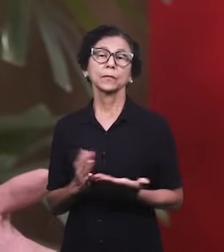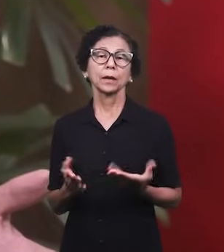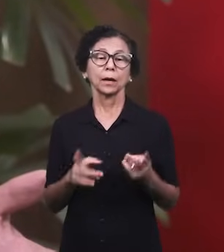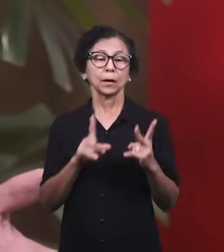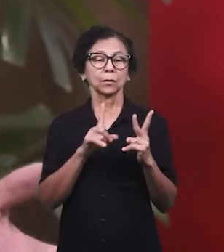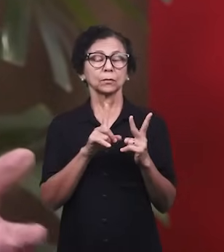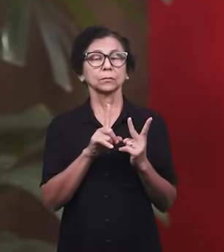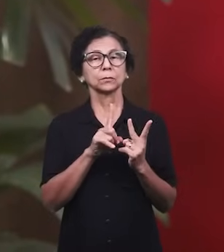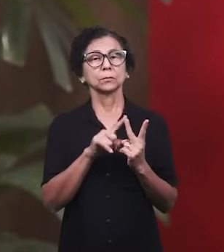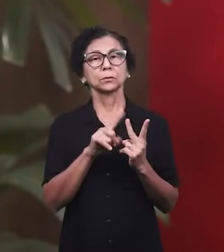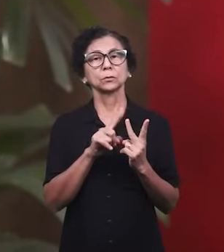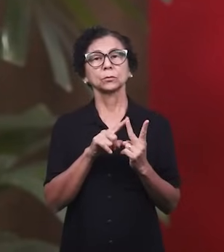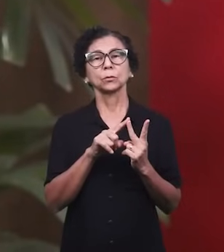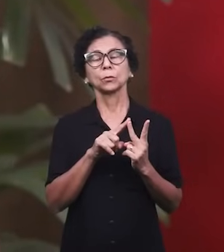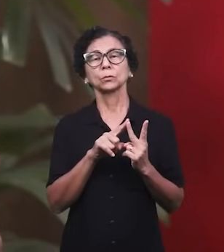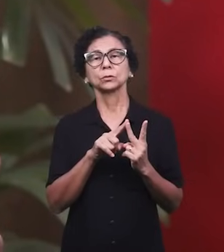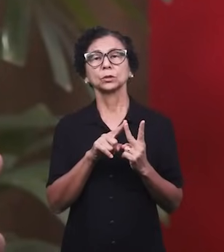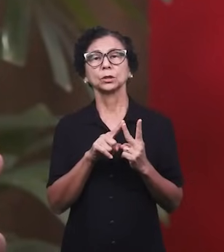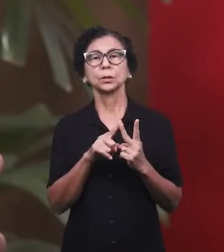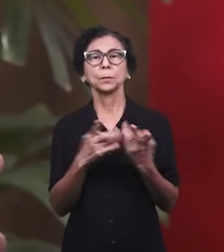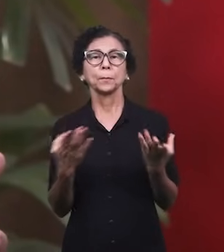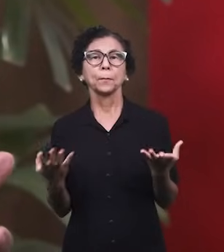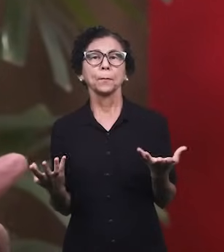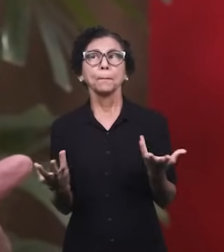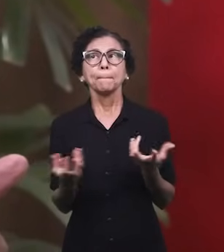é diferente. O que é maravilha? A